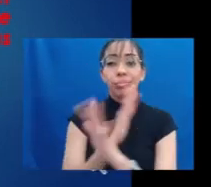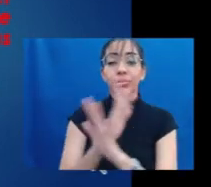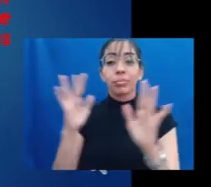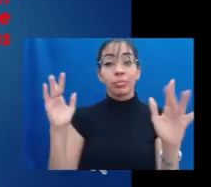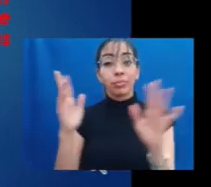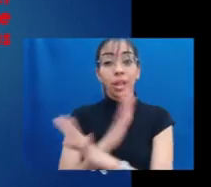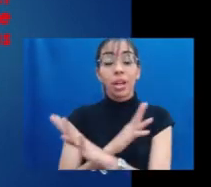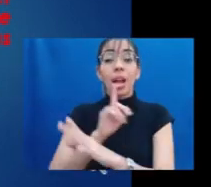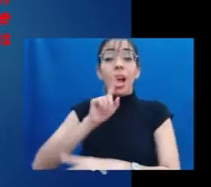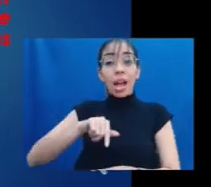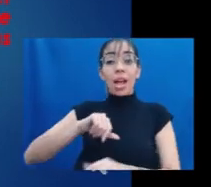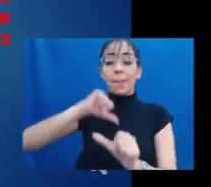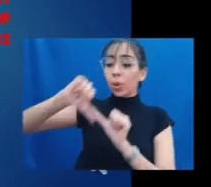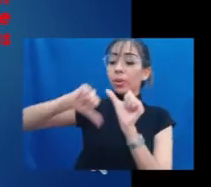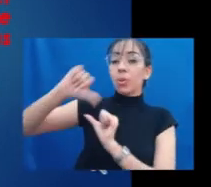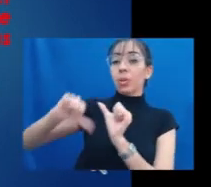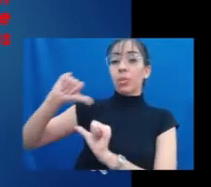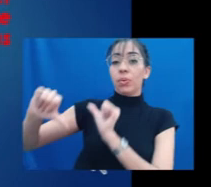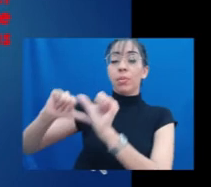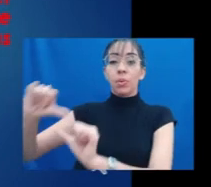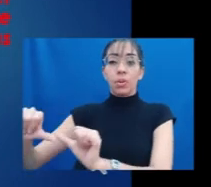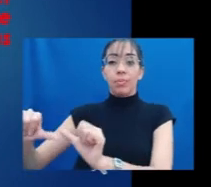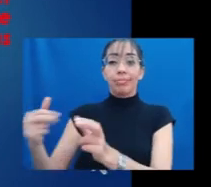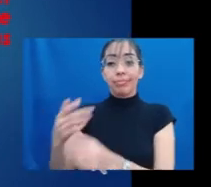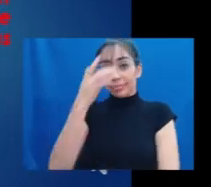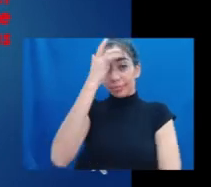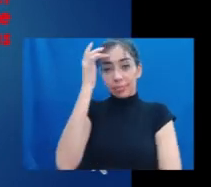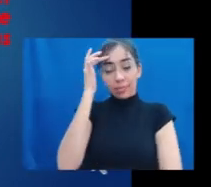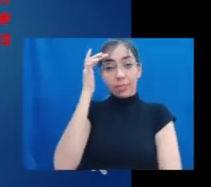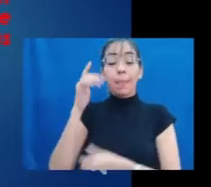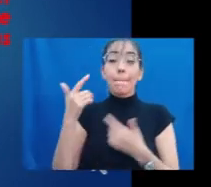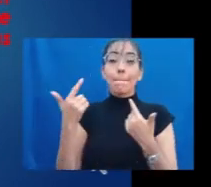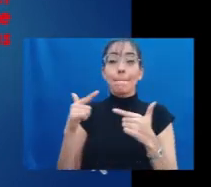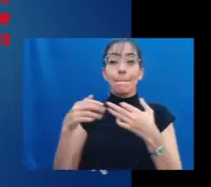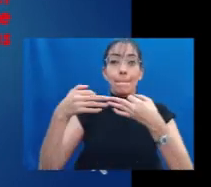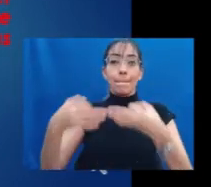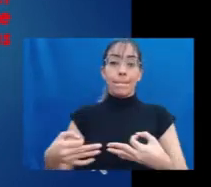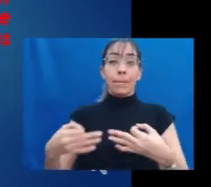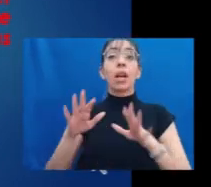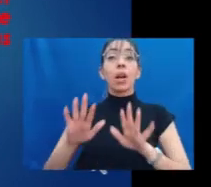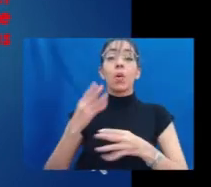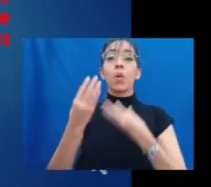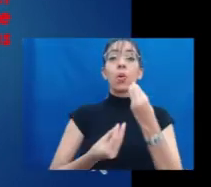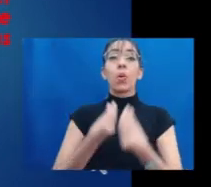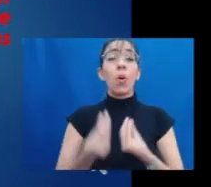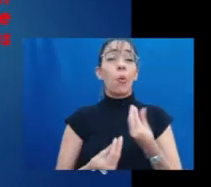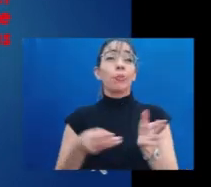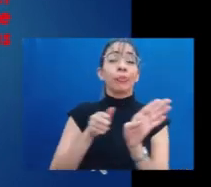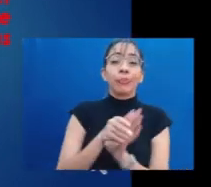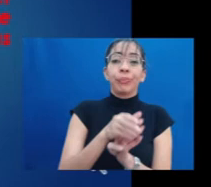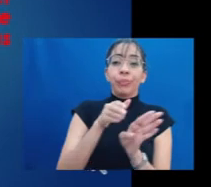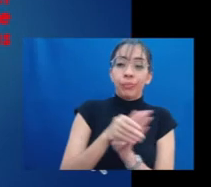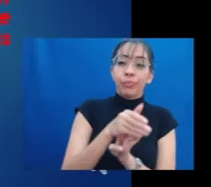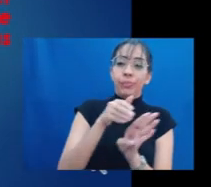ali um tempo maior, mas de qualquer forma é uma rotatividade muito intensa. E a